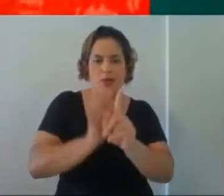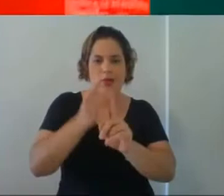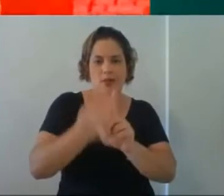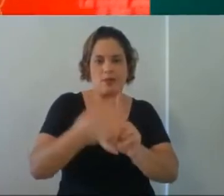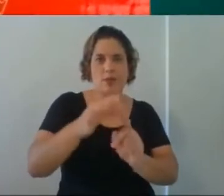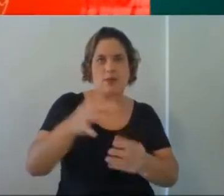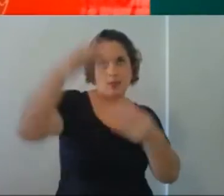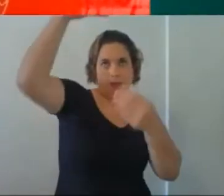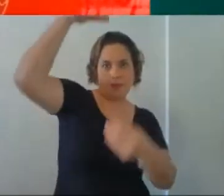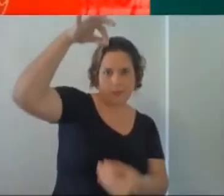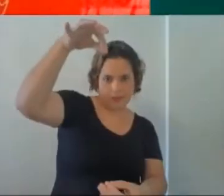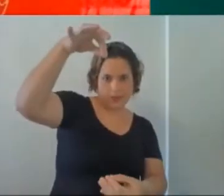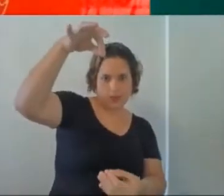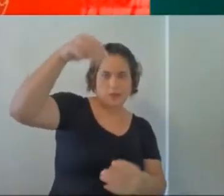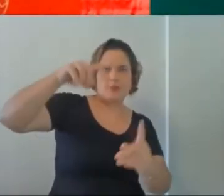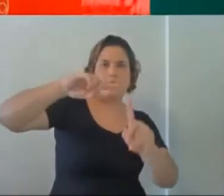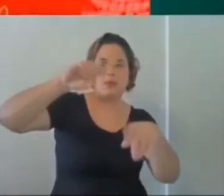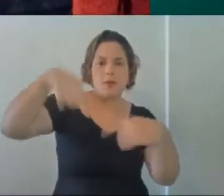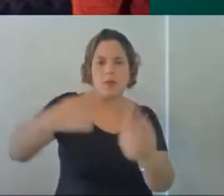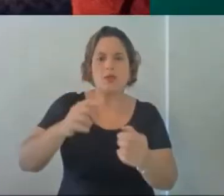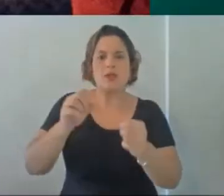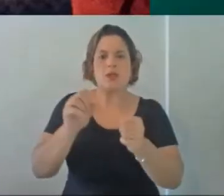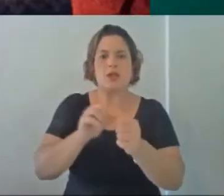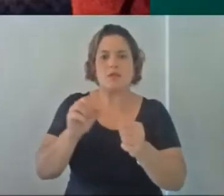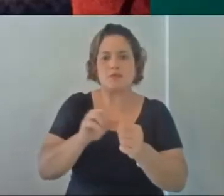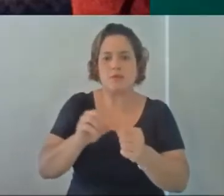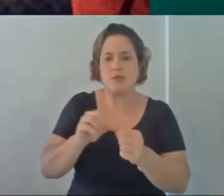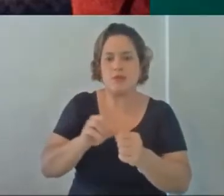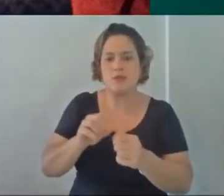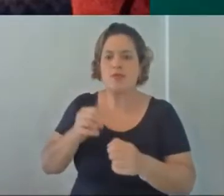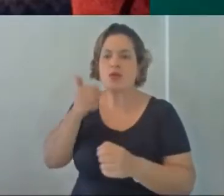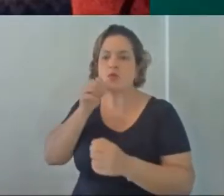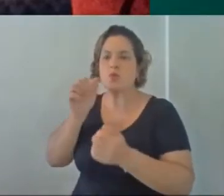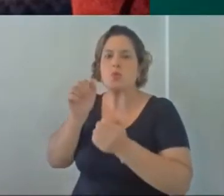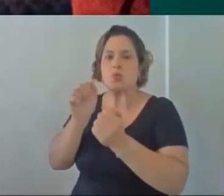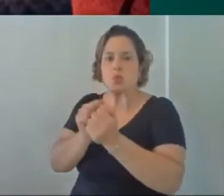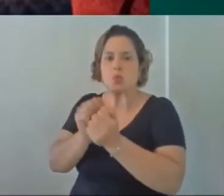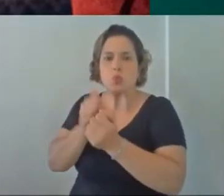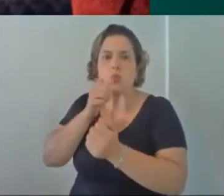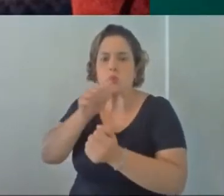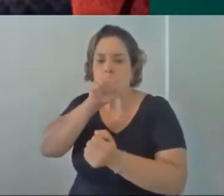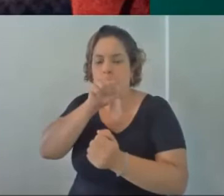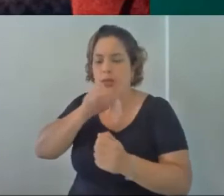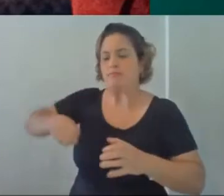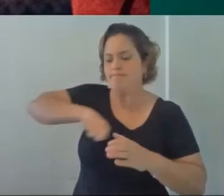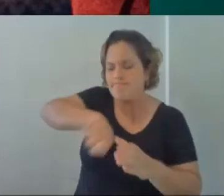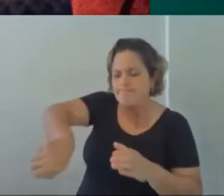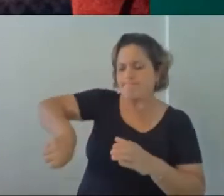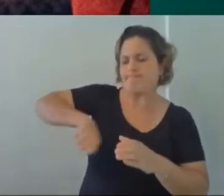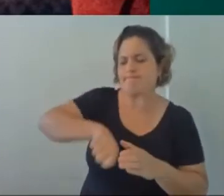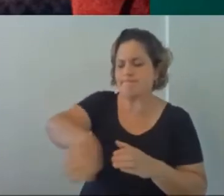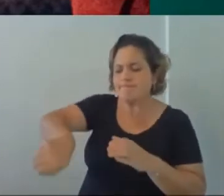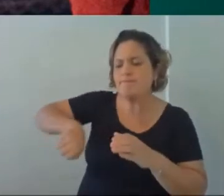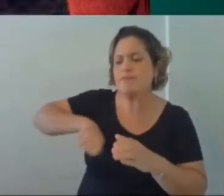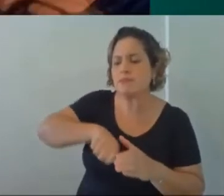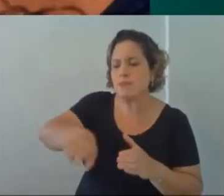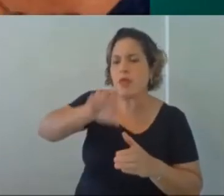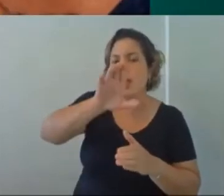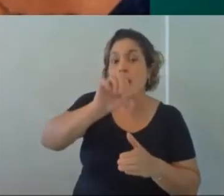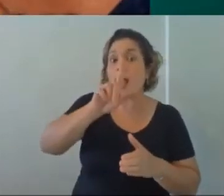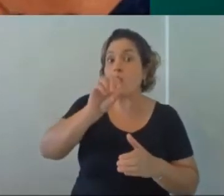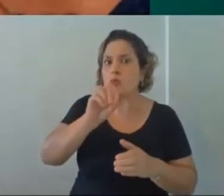de bananas, onde ele foi colhido e transformado num caldo de banana. Eu e minha mãe cozinhamos um caldo de banana, transformando